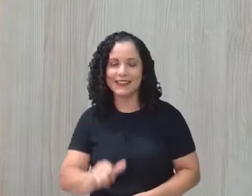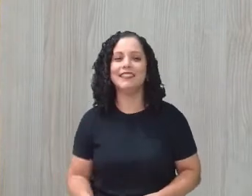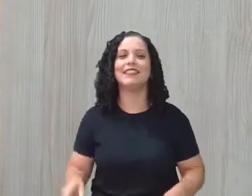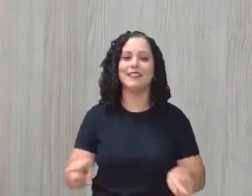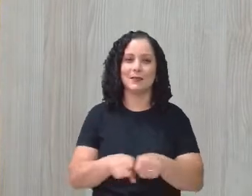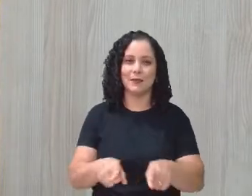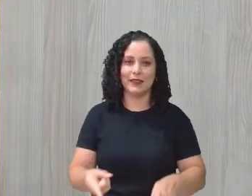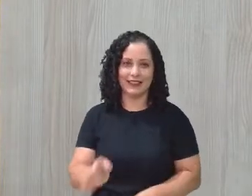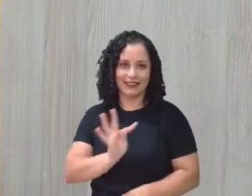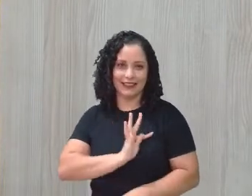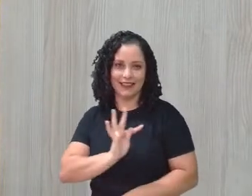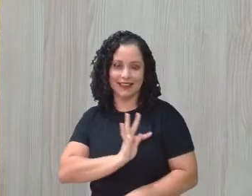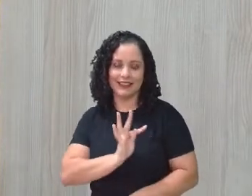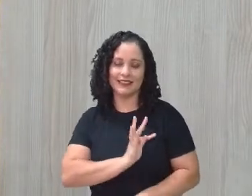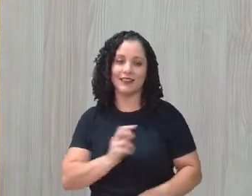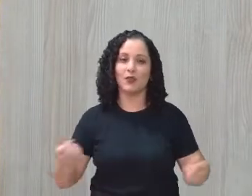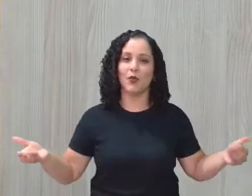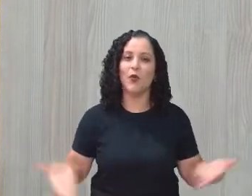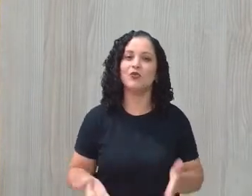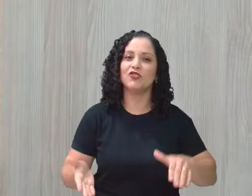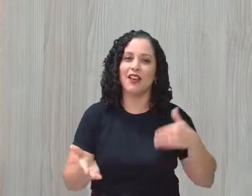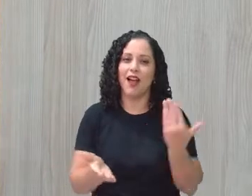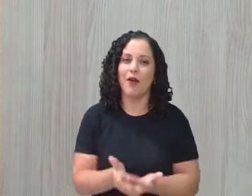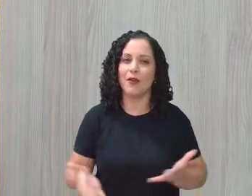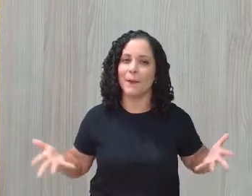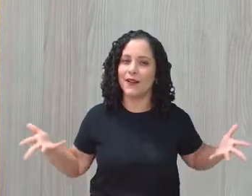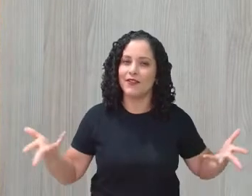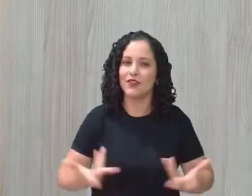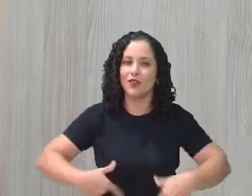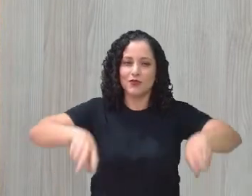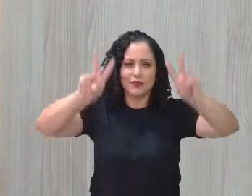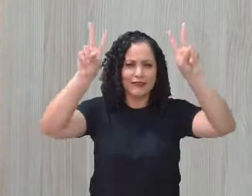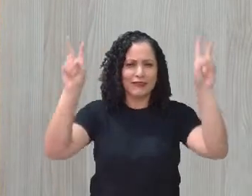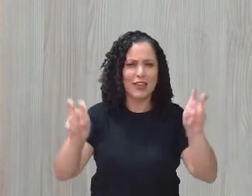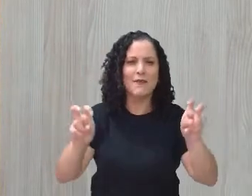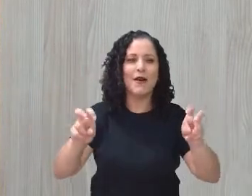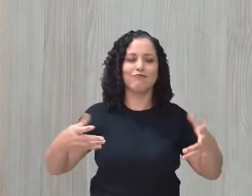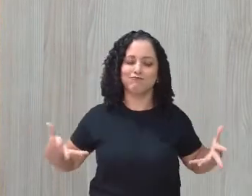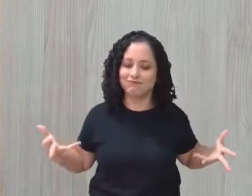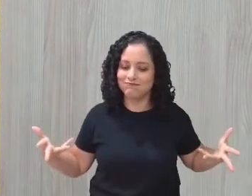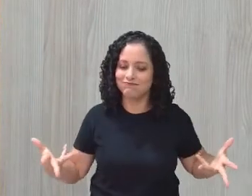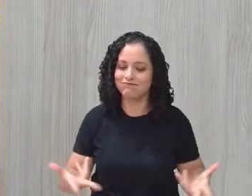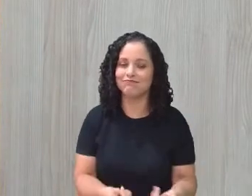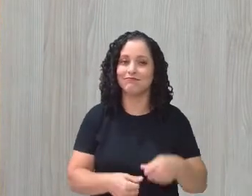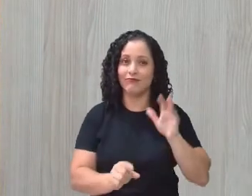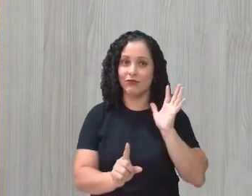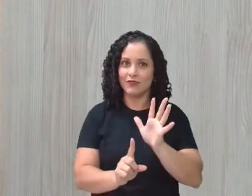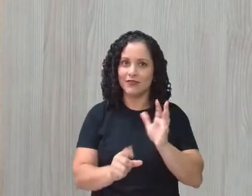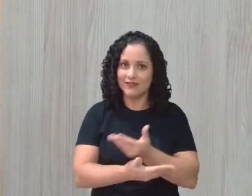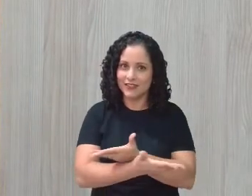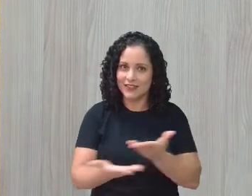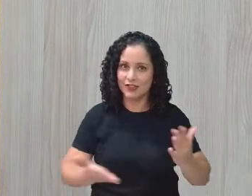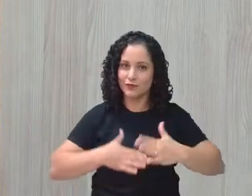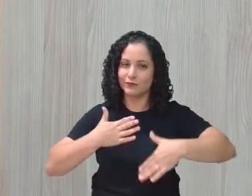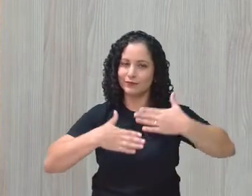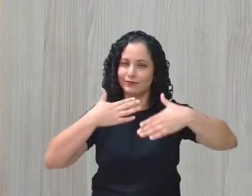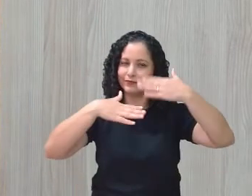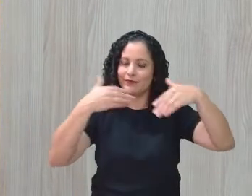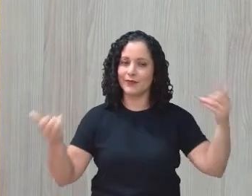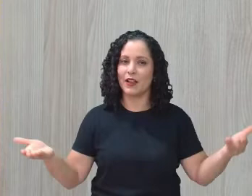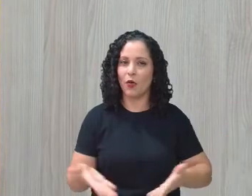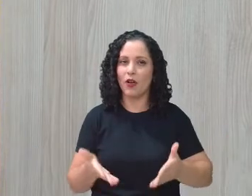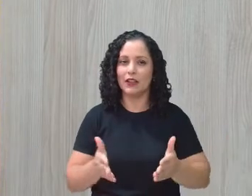maravilhosa, tema sensacional, que vai contribuir muito para o seu crescimento educacional. Já estou abrindo aqui, professora, o